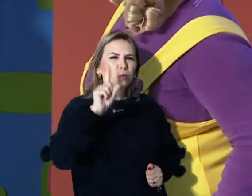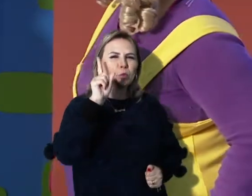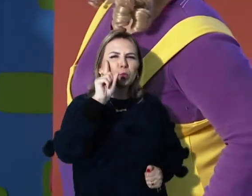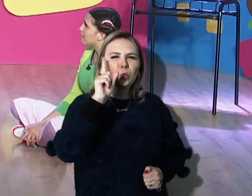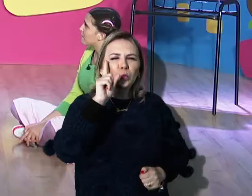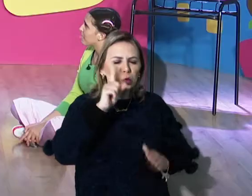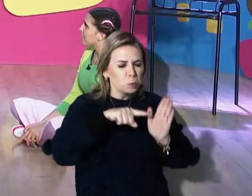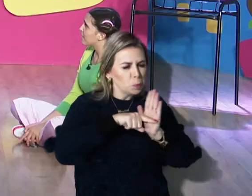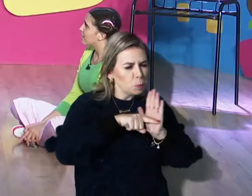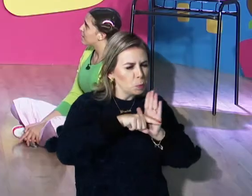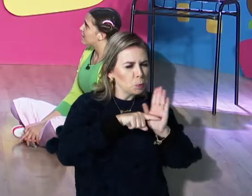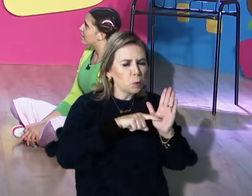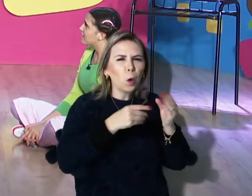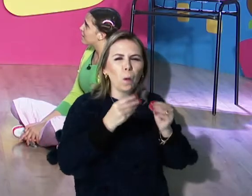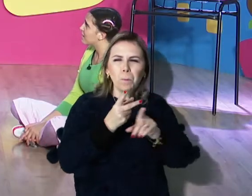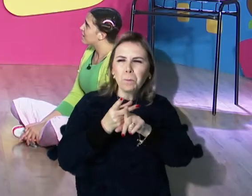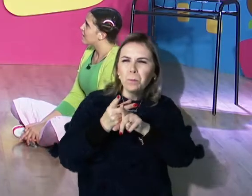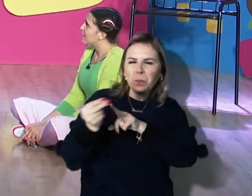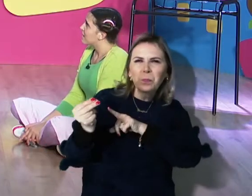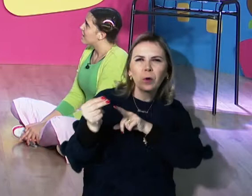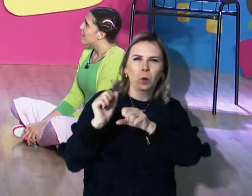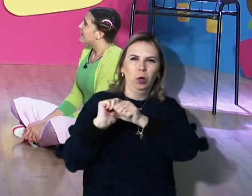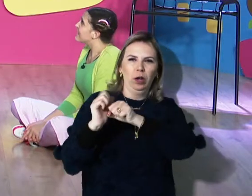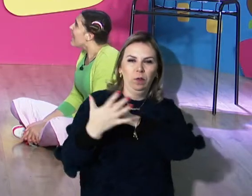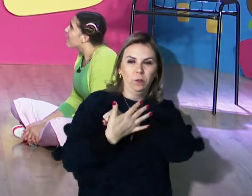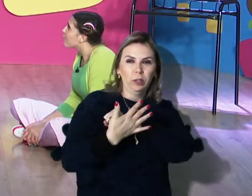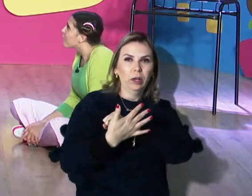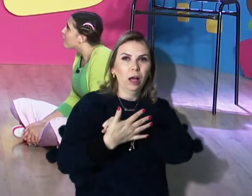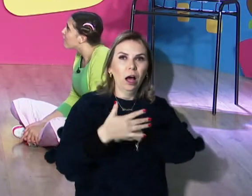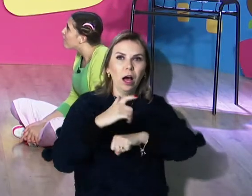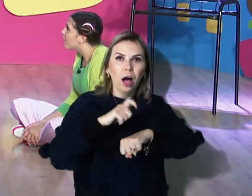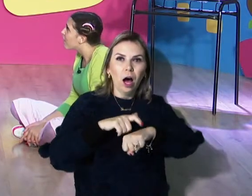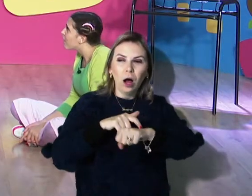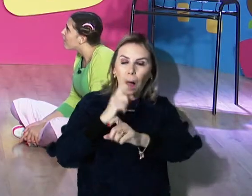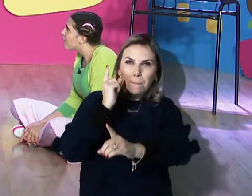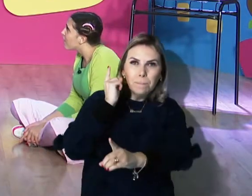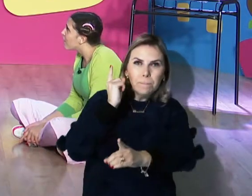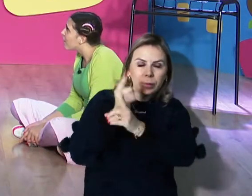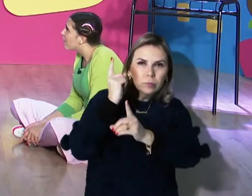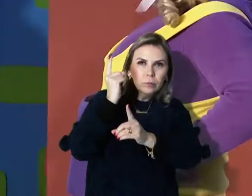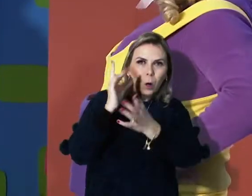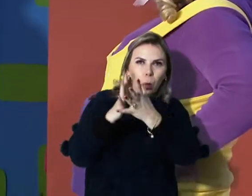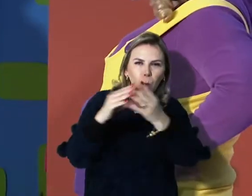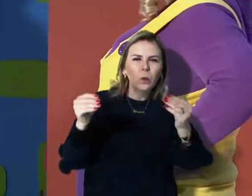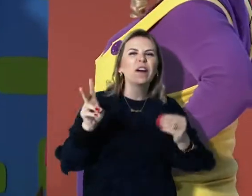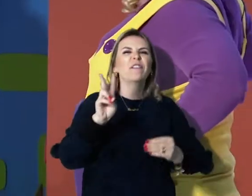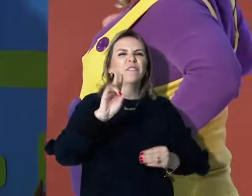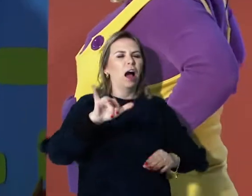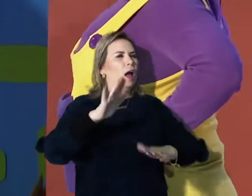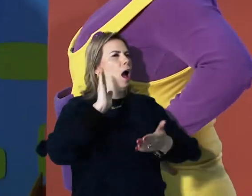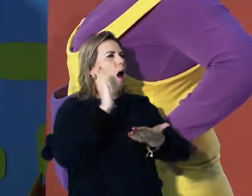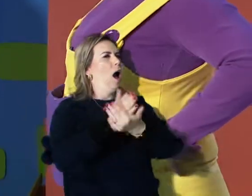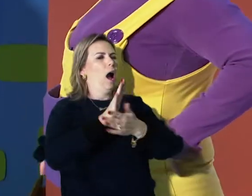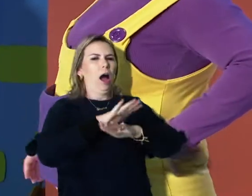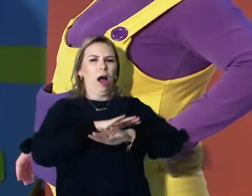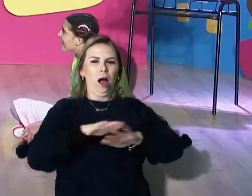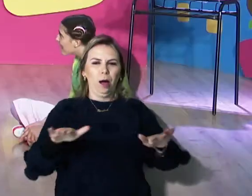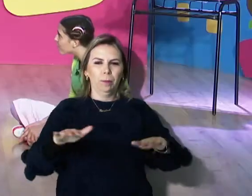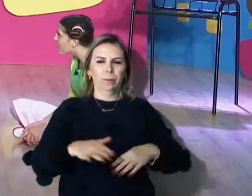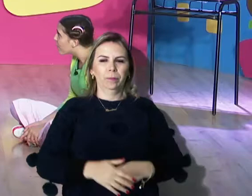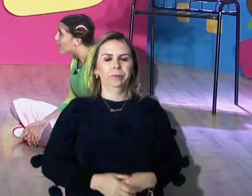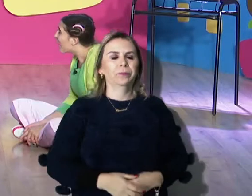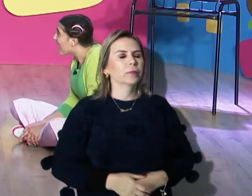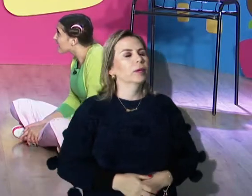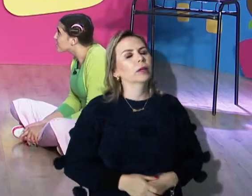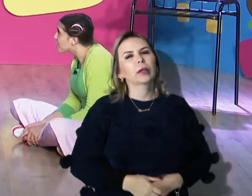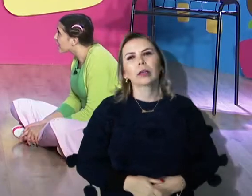dia e noite procurando a cura do coronavírus. Neco! E quando a gente encontrar, tudo isso vai acabar.